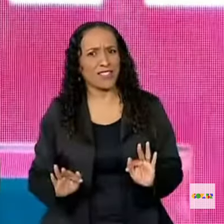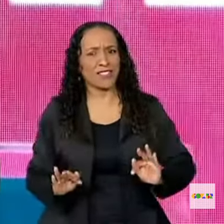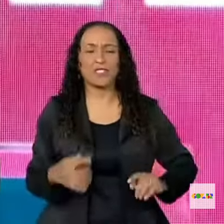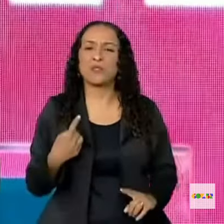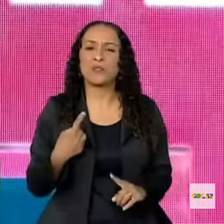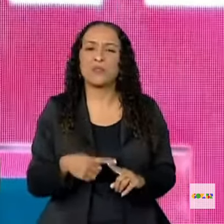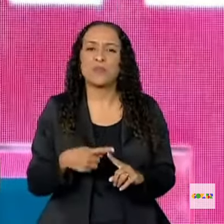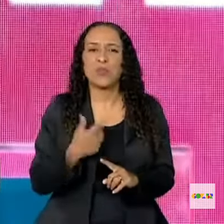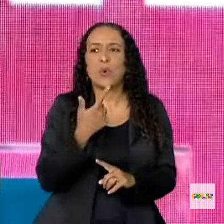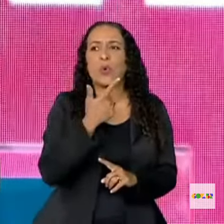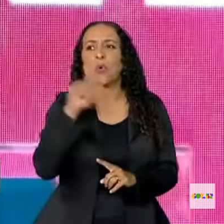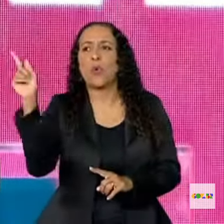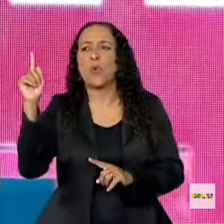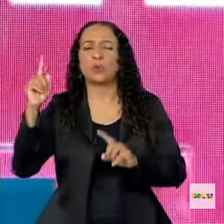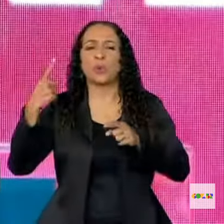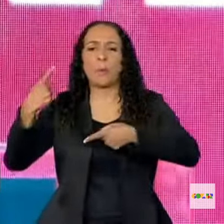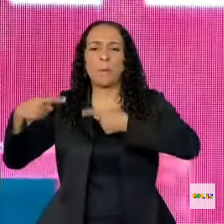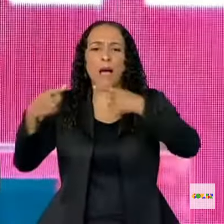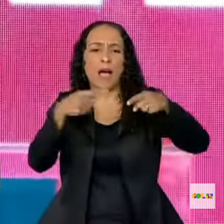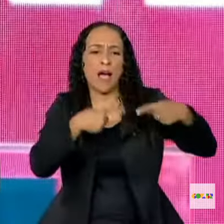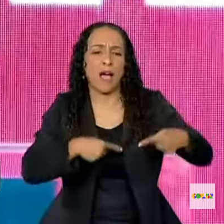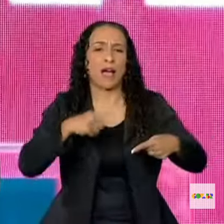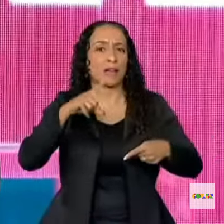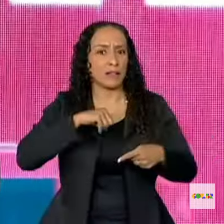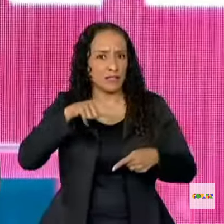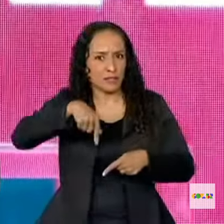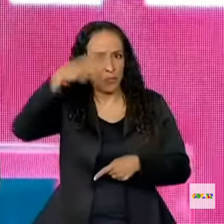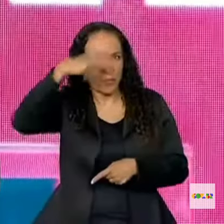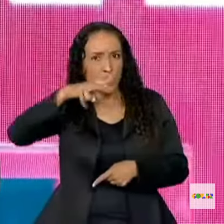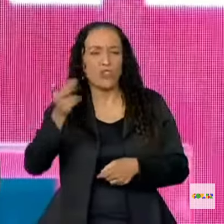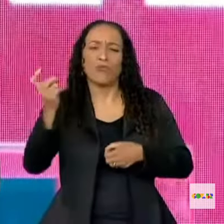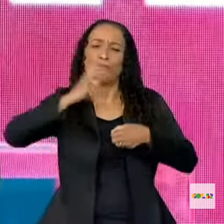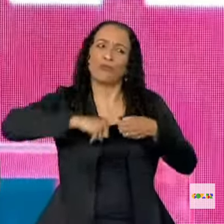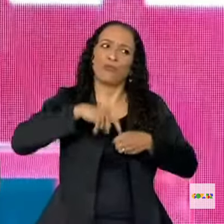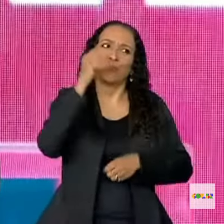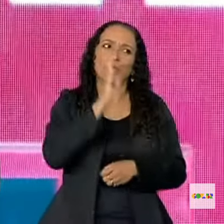porque debate eu